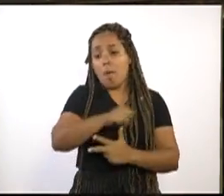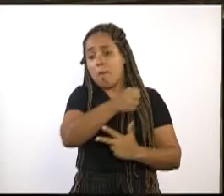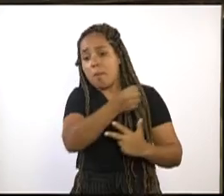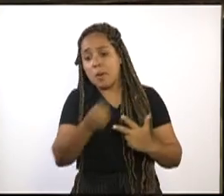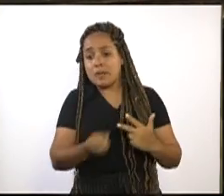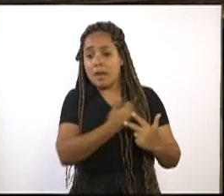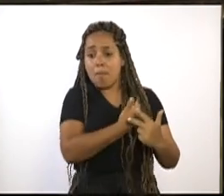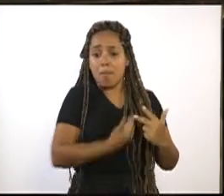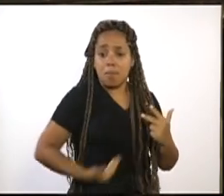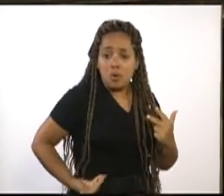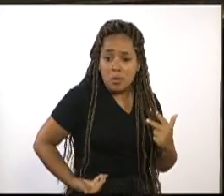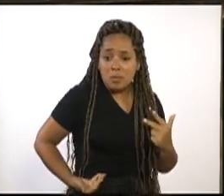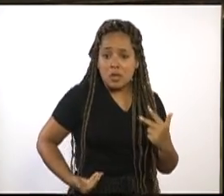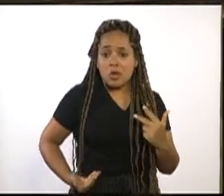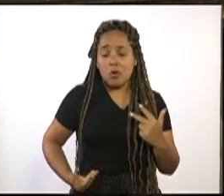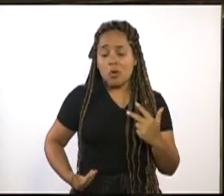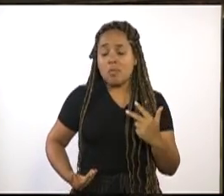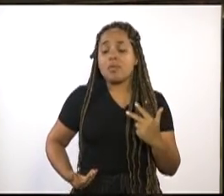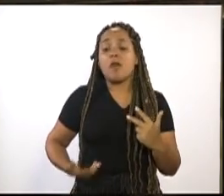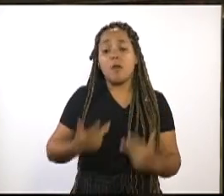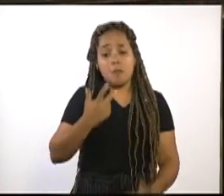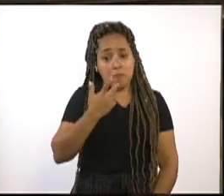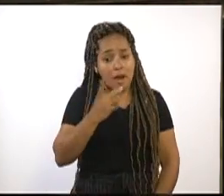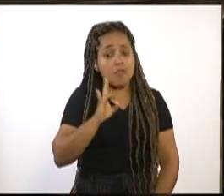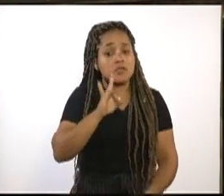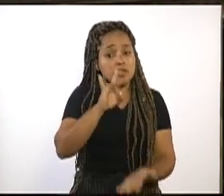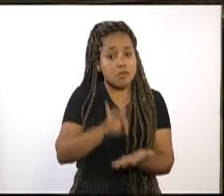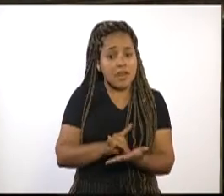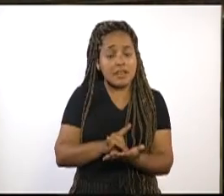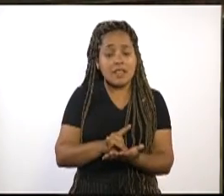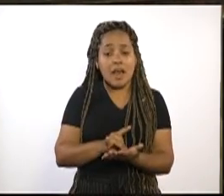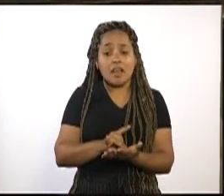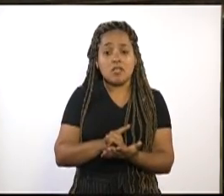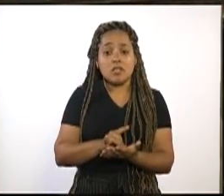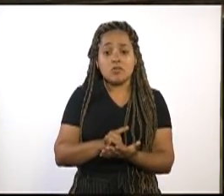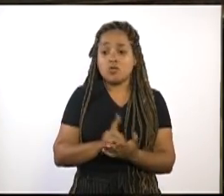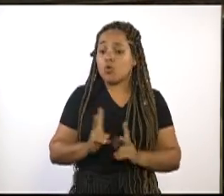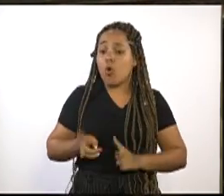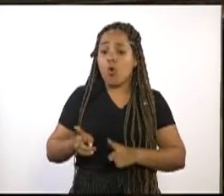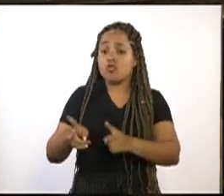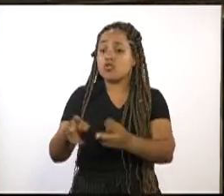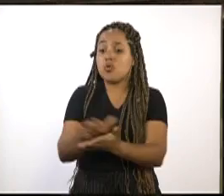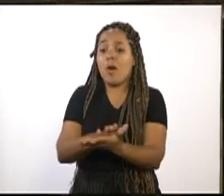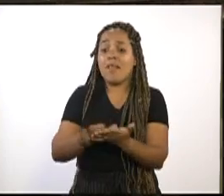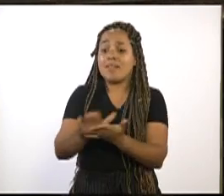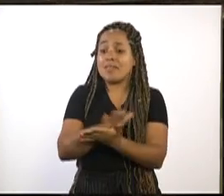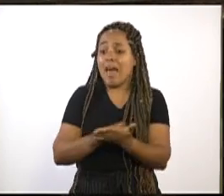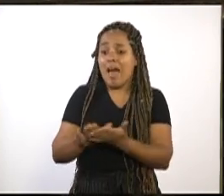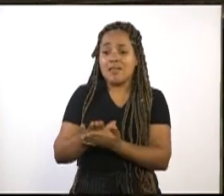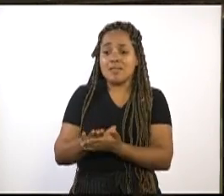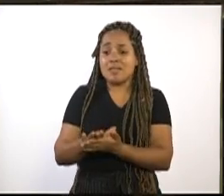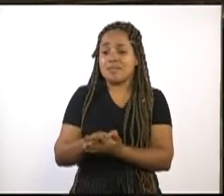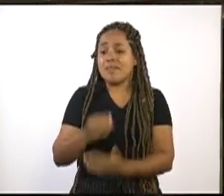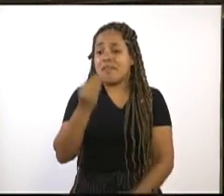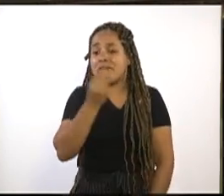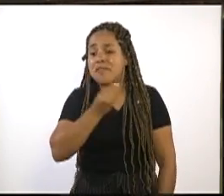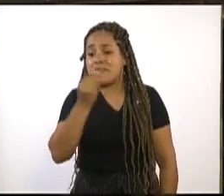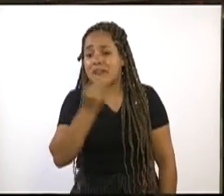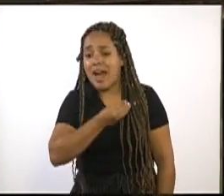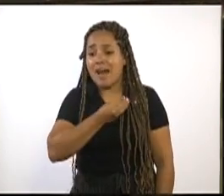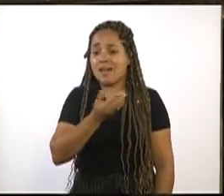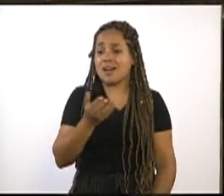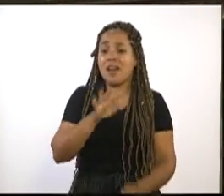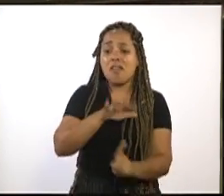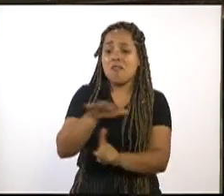políticas públicas, eu insisto aqui, são altamente descontinuadas, são ineficientes, são incipientes,